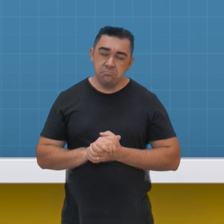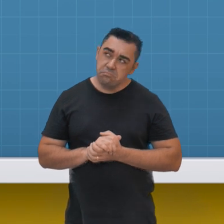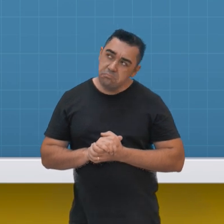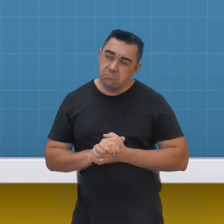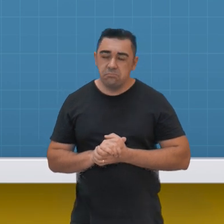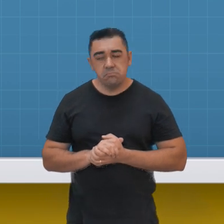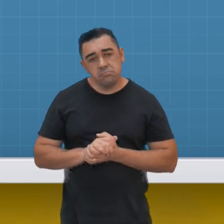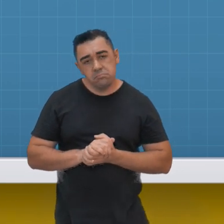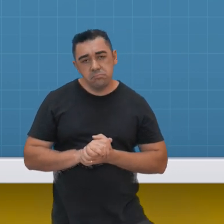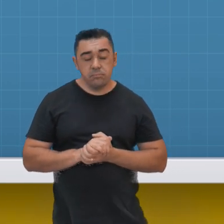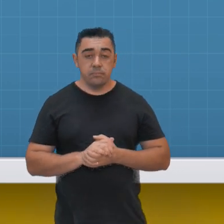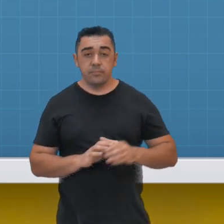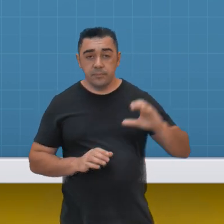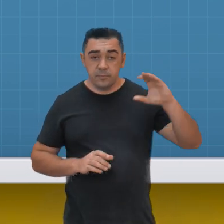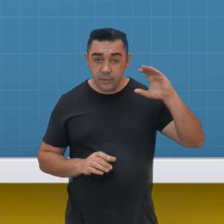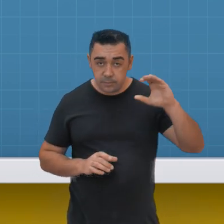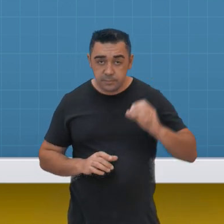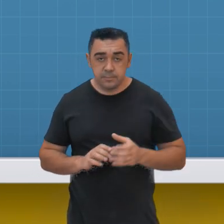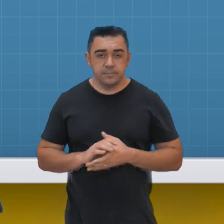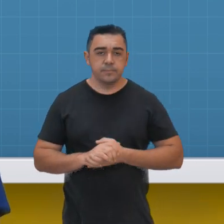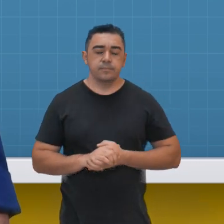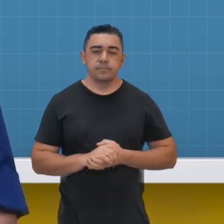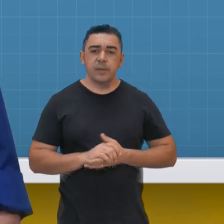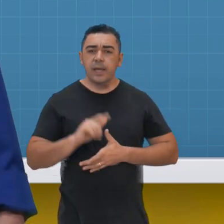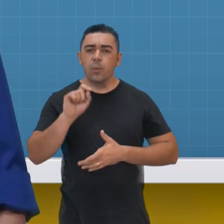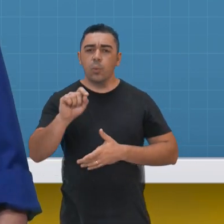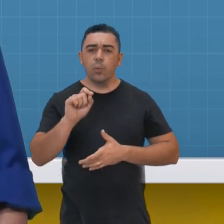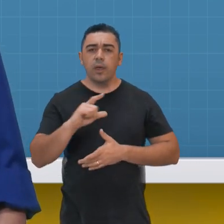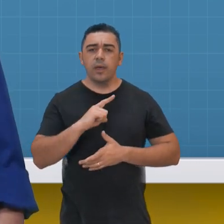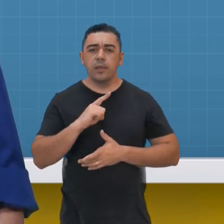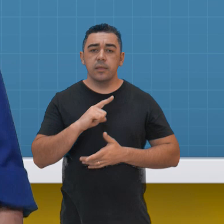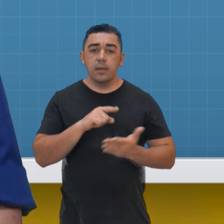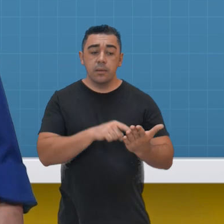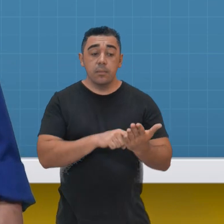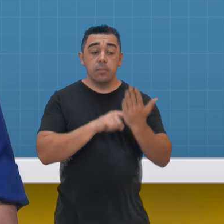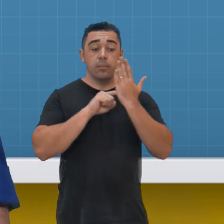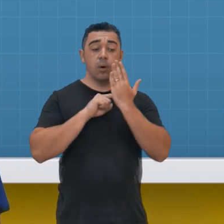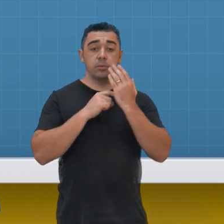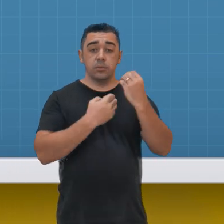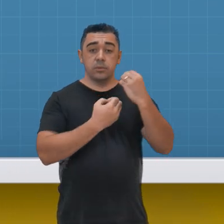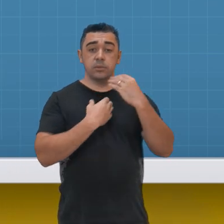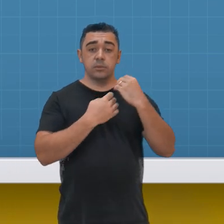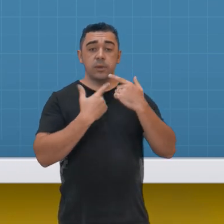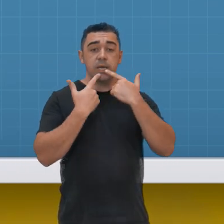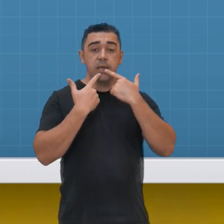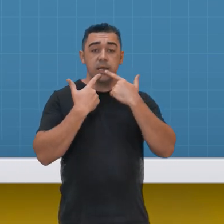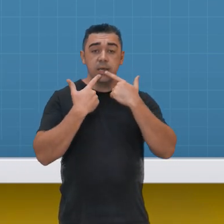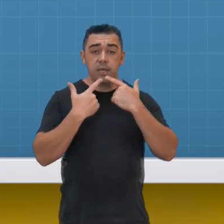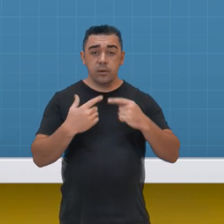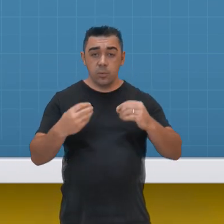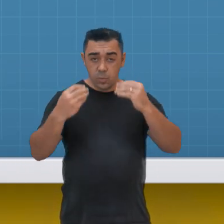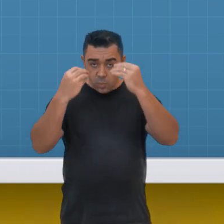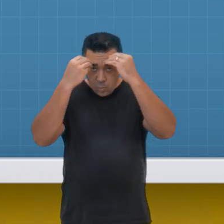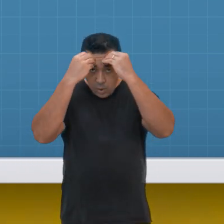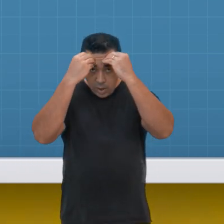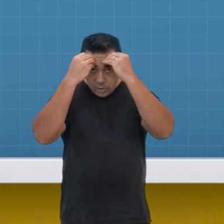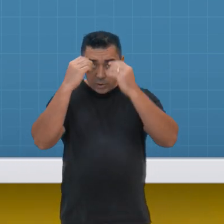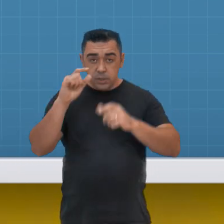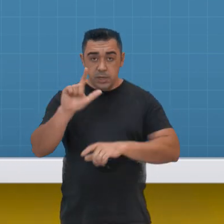Será que é isso? Letra C. Trazem um ensinamento em linguagem